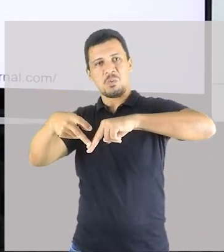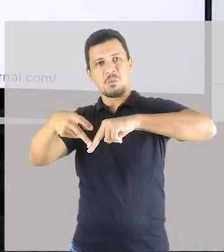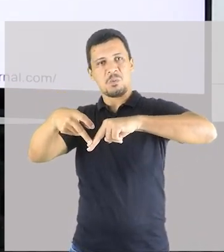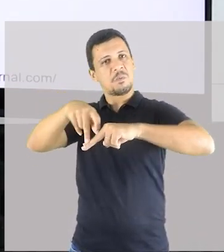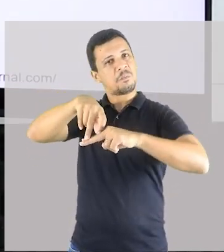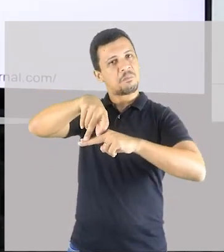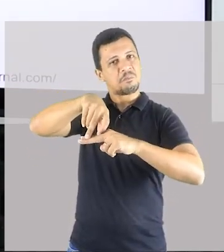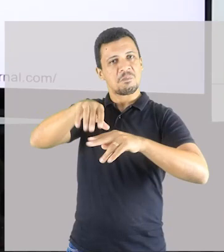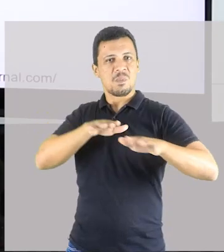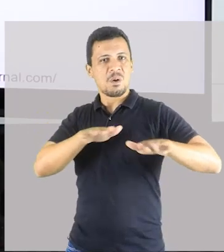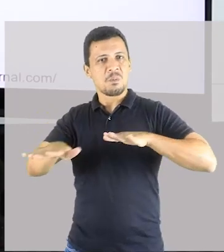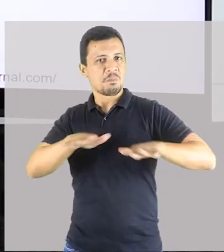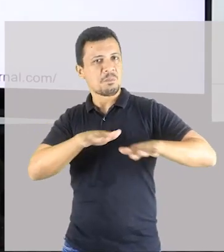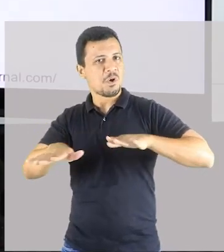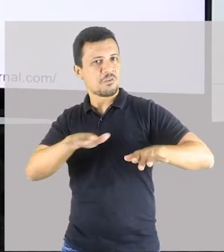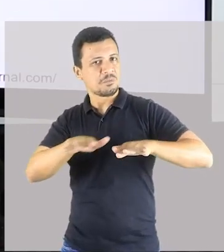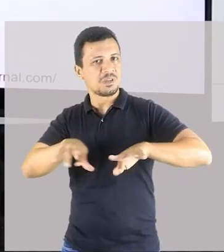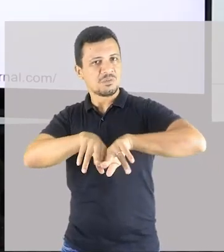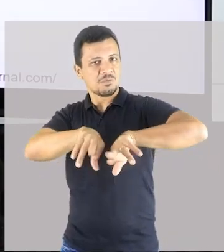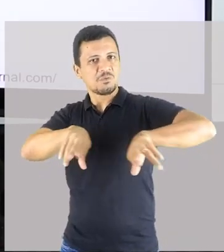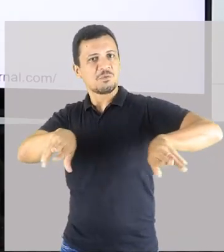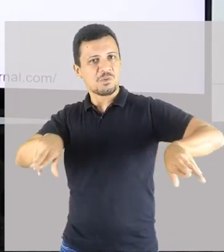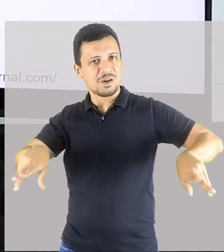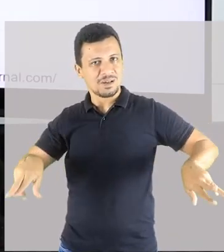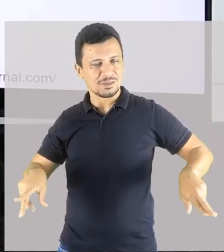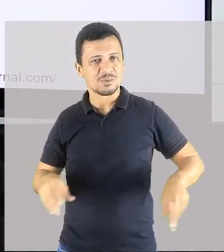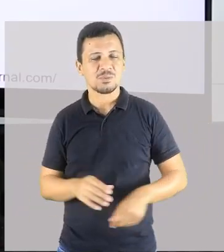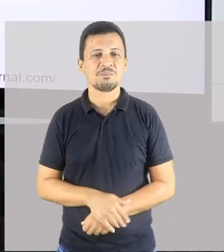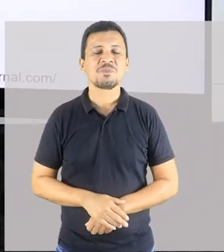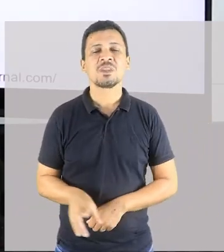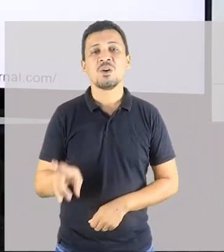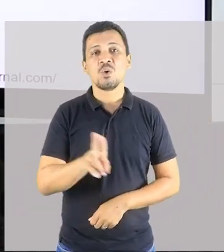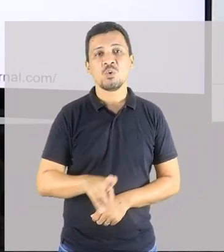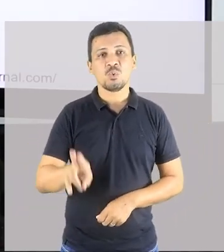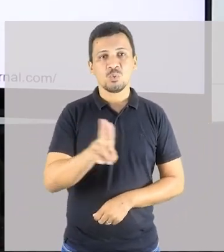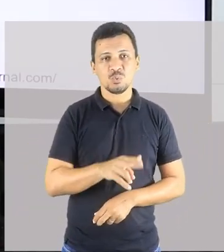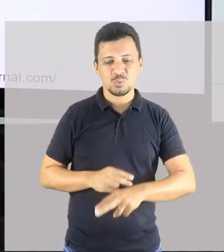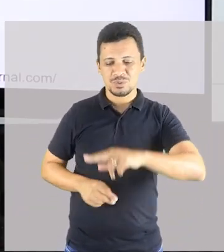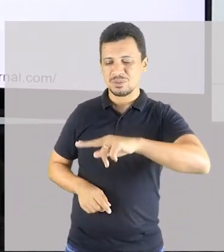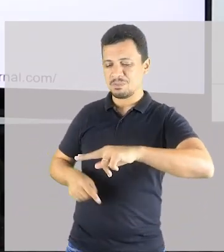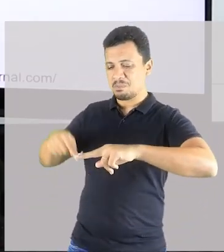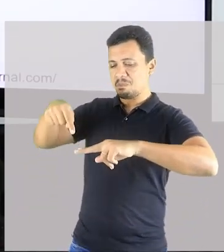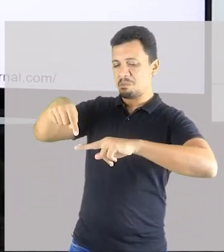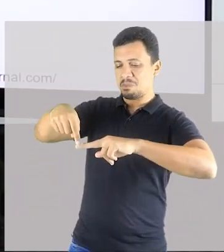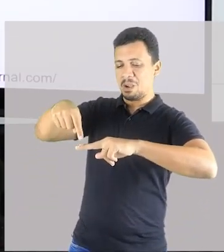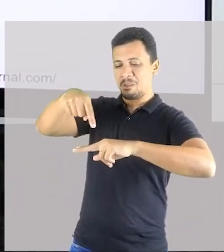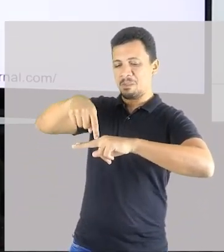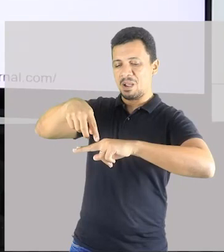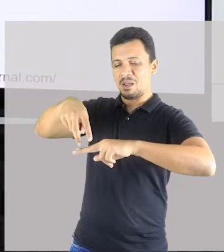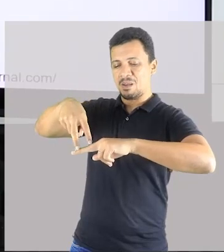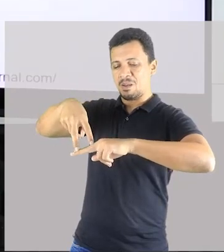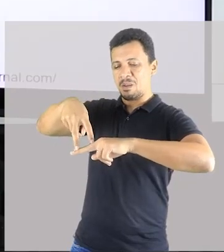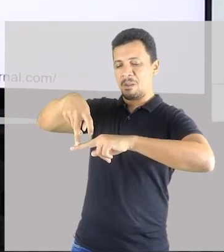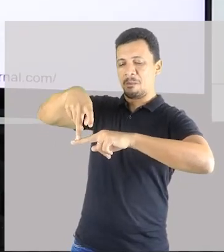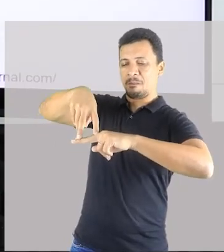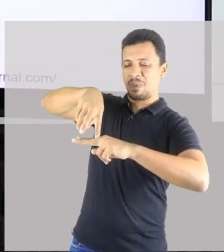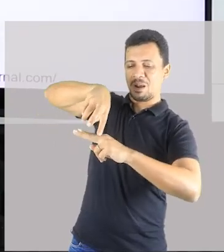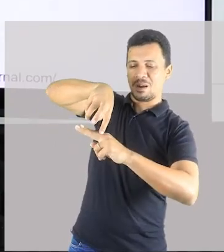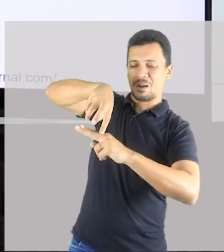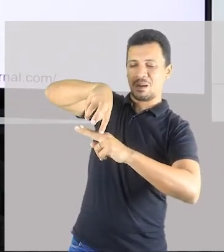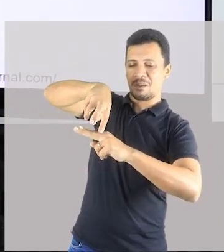o skate para fazer a sua manobra. Então eles usam essas regiões como áreas de